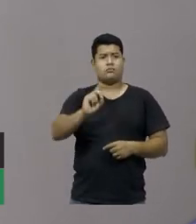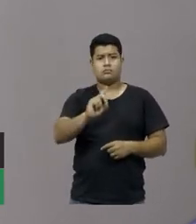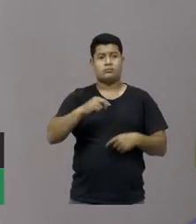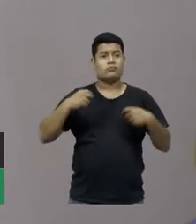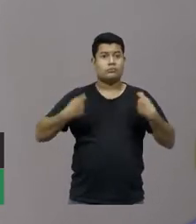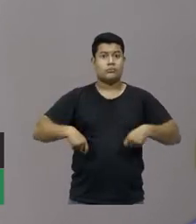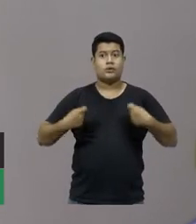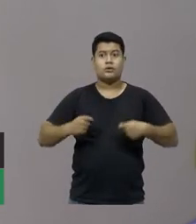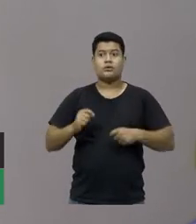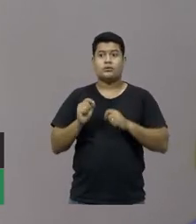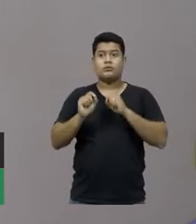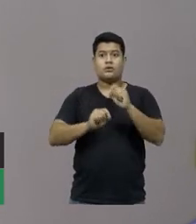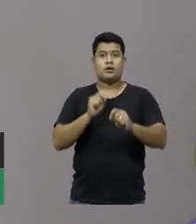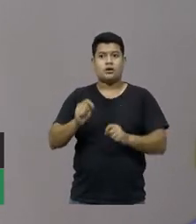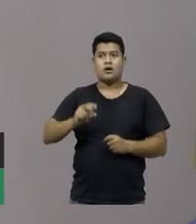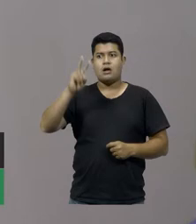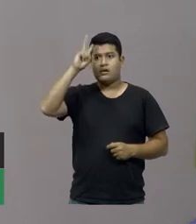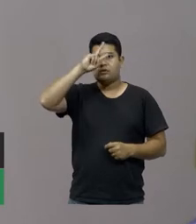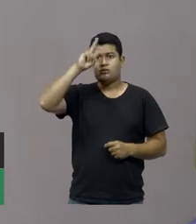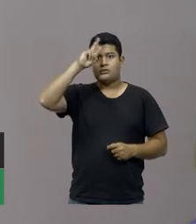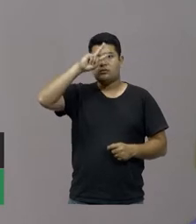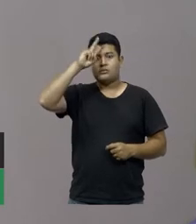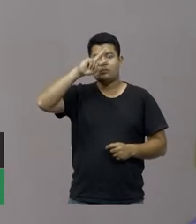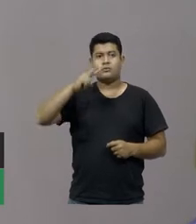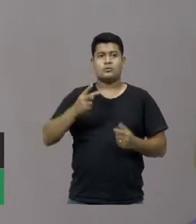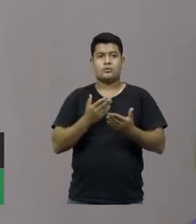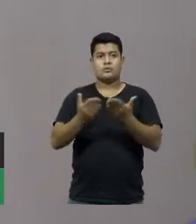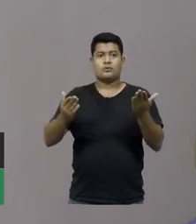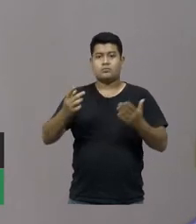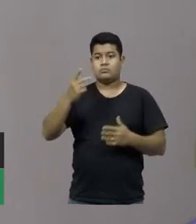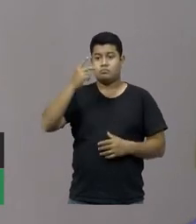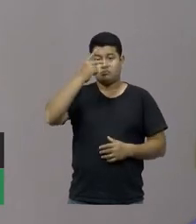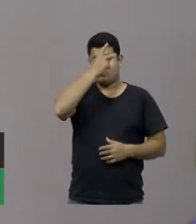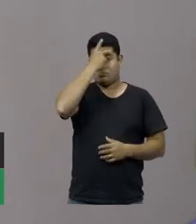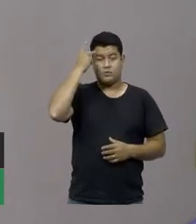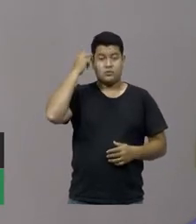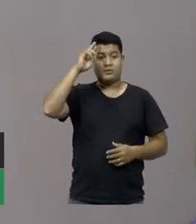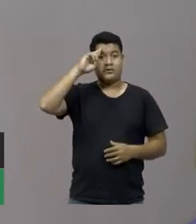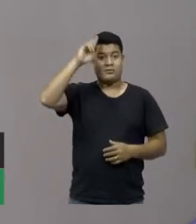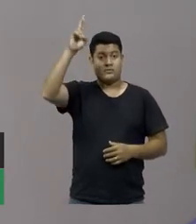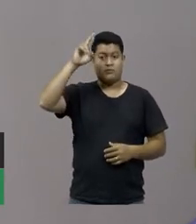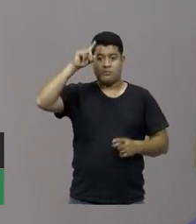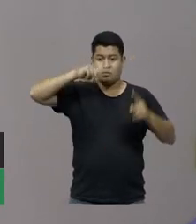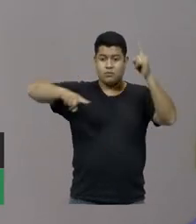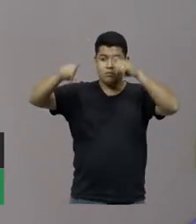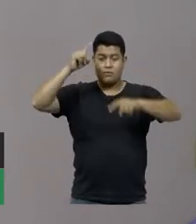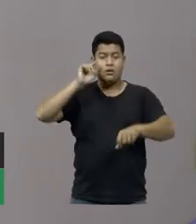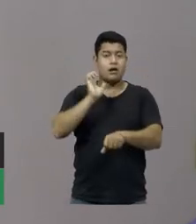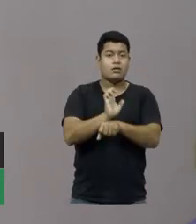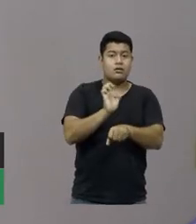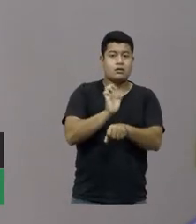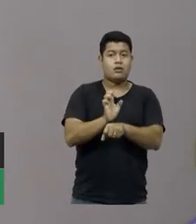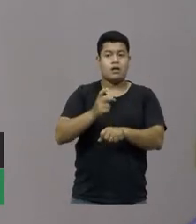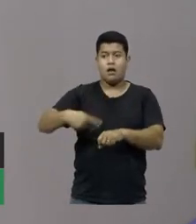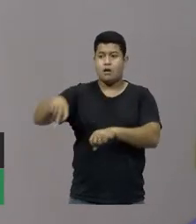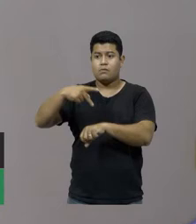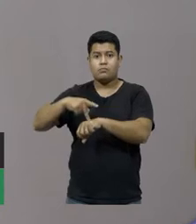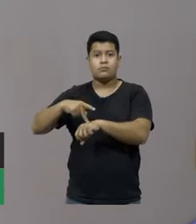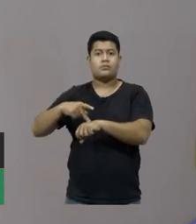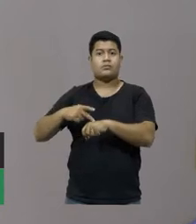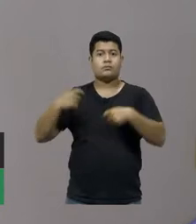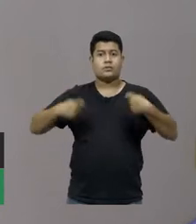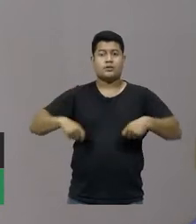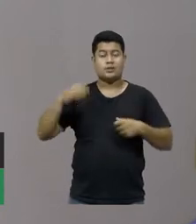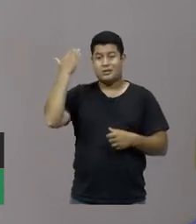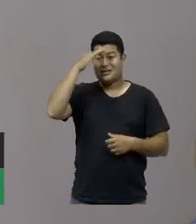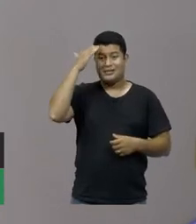pessoas que dirigem esse Estado, para as pessoas que dirigem a Polícia Militar, para os nossos governantes compreender que é preciso valorizar a